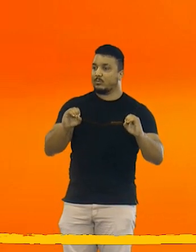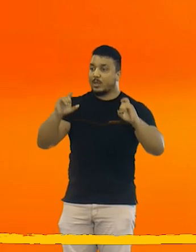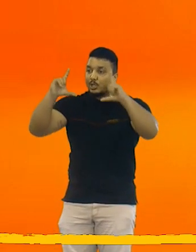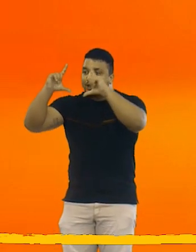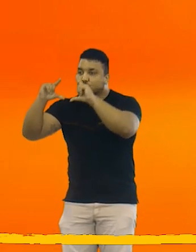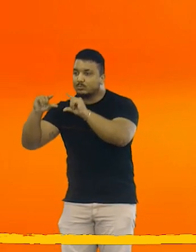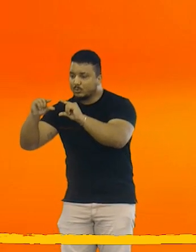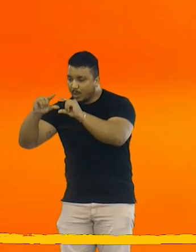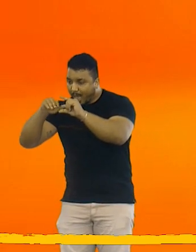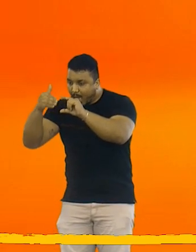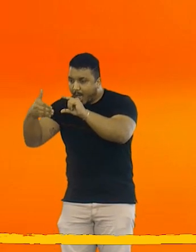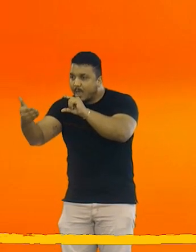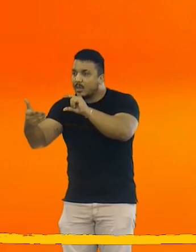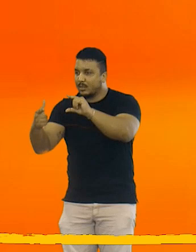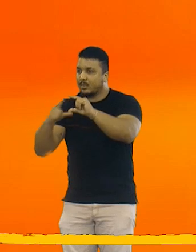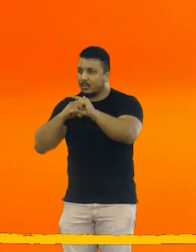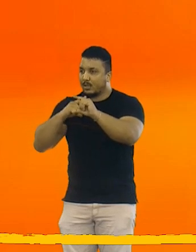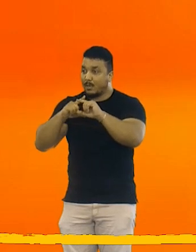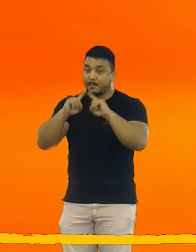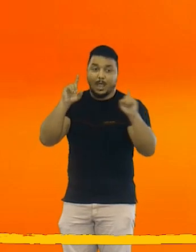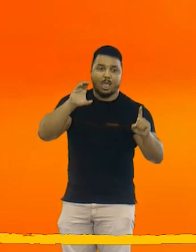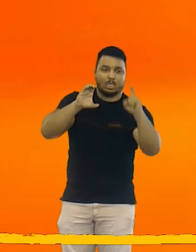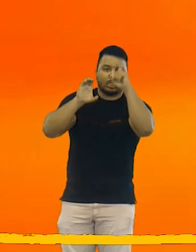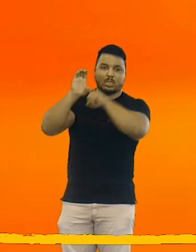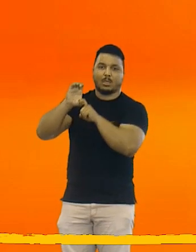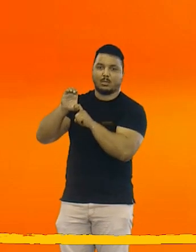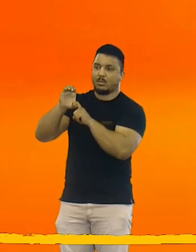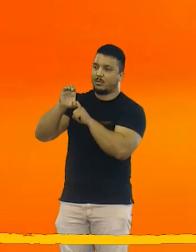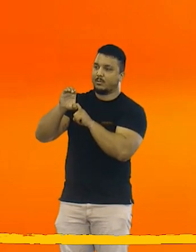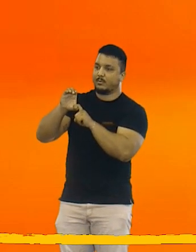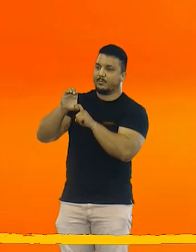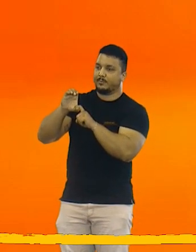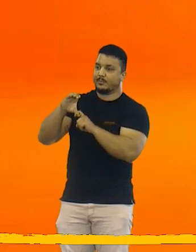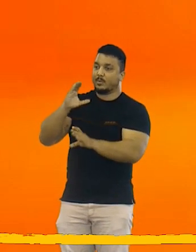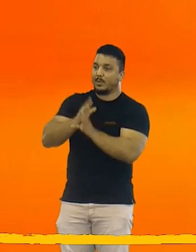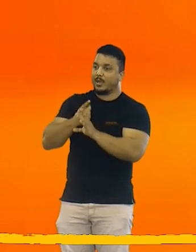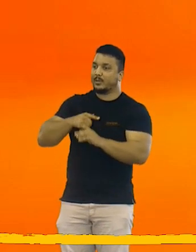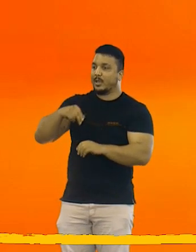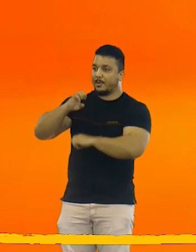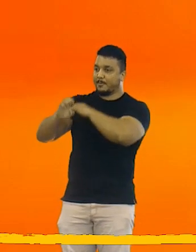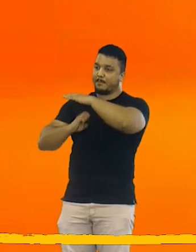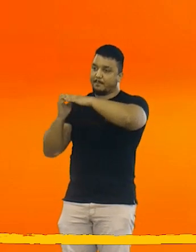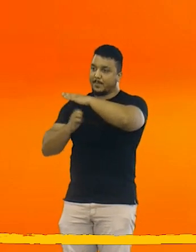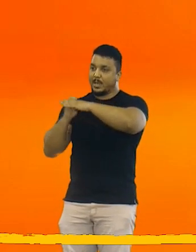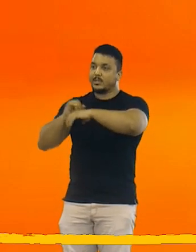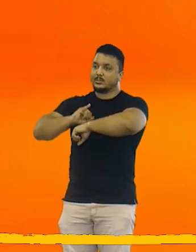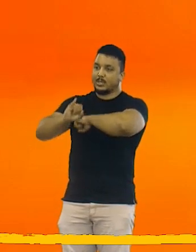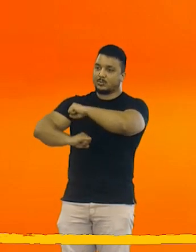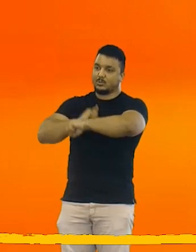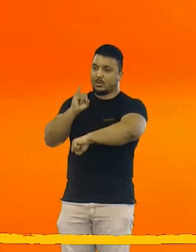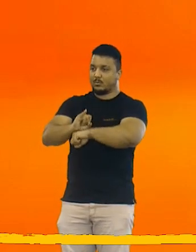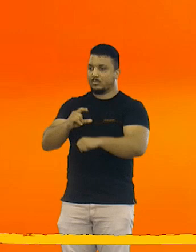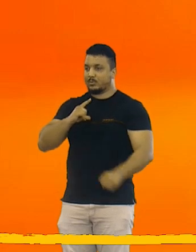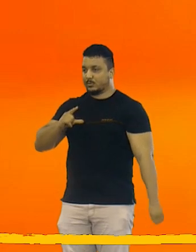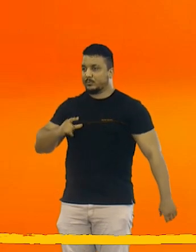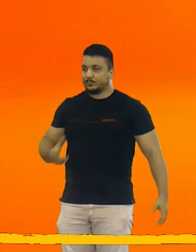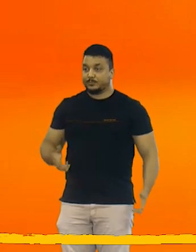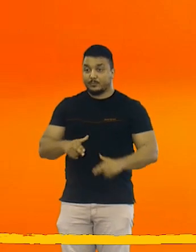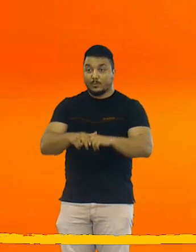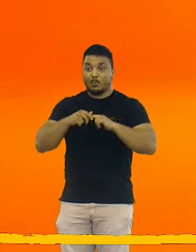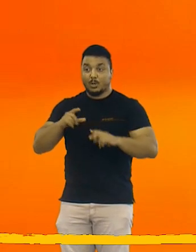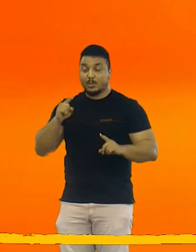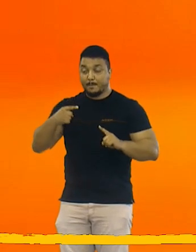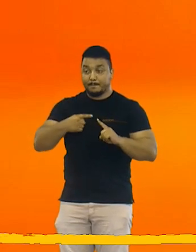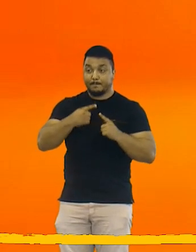gera cada vez mais dependência desses países em relação às multinacionais. Isso está claro para vocês? Então, primeiro